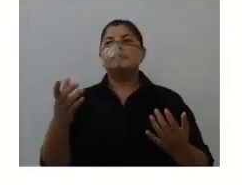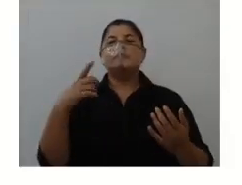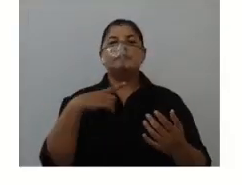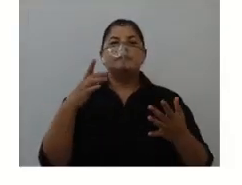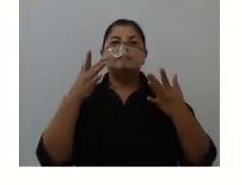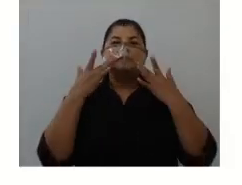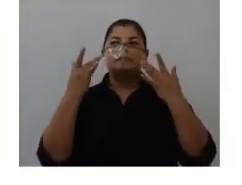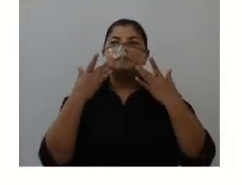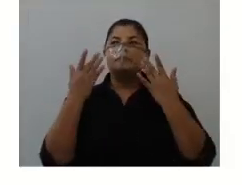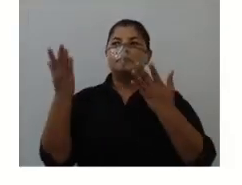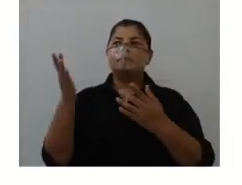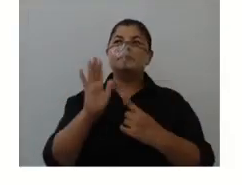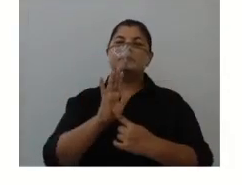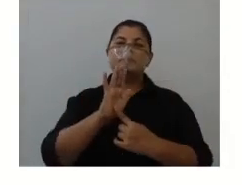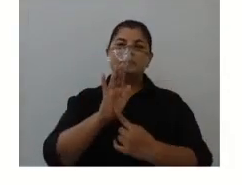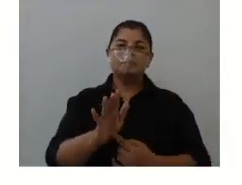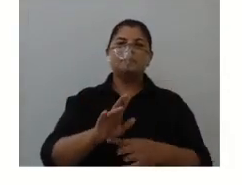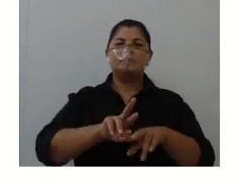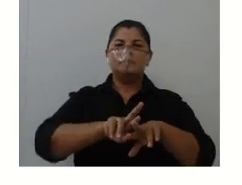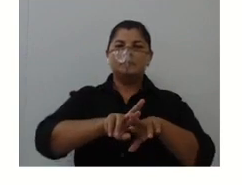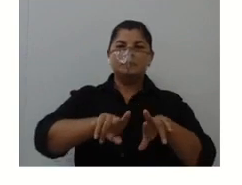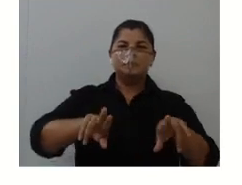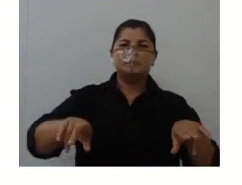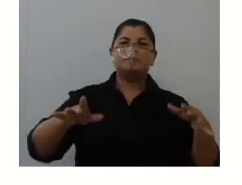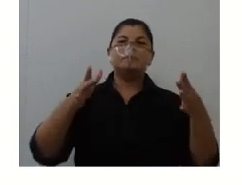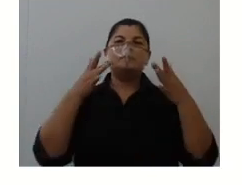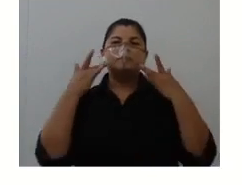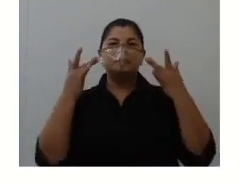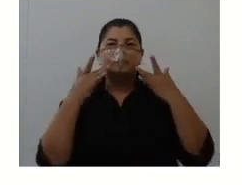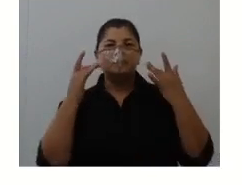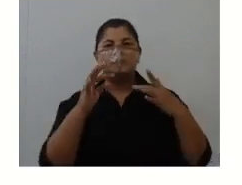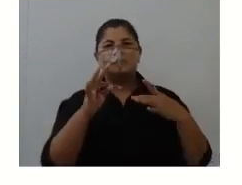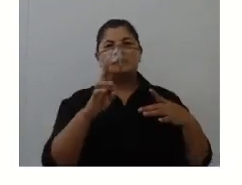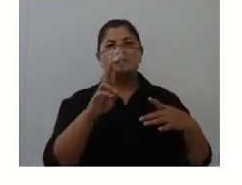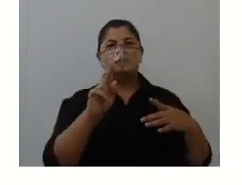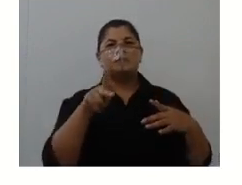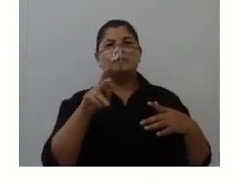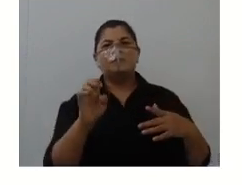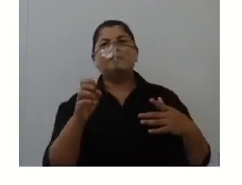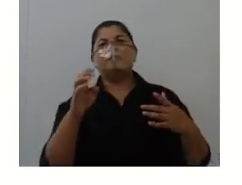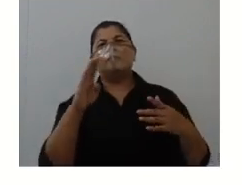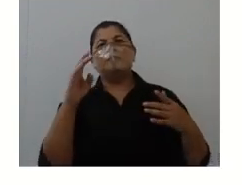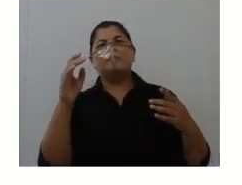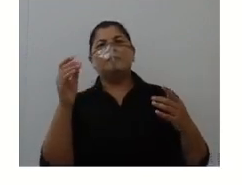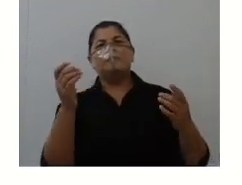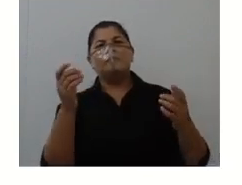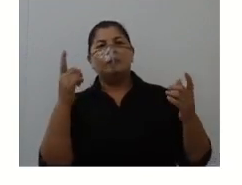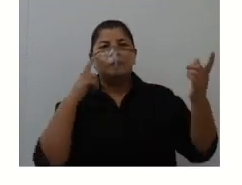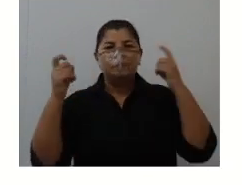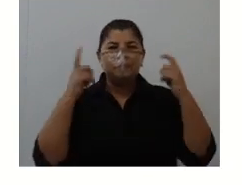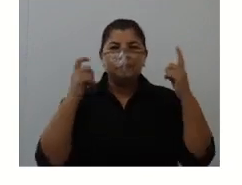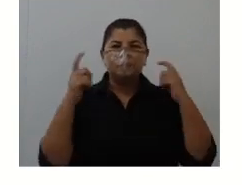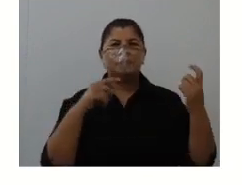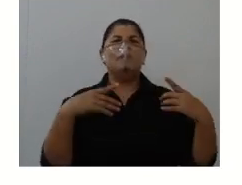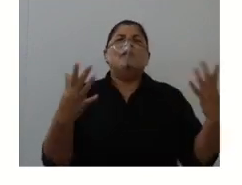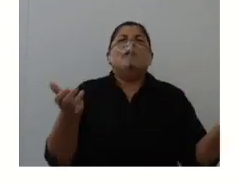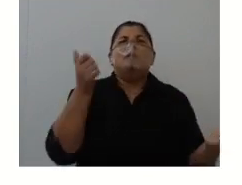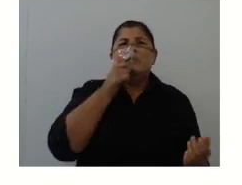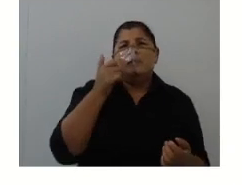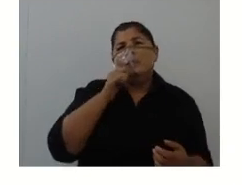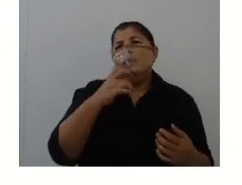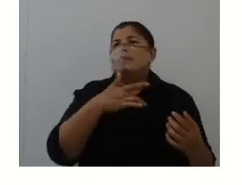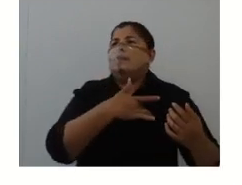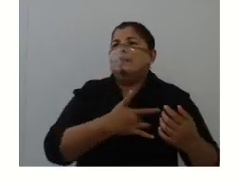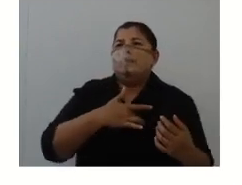de teatro, né? Tem várias peças, né? O pessoal da Trupe do Barulho, né? Ô Mulher Dá Uma Pena, né? A história, Cinderela, a história que sua mãe não